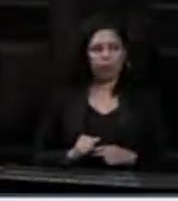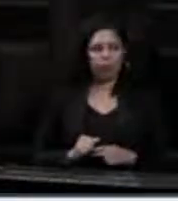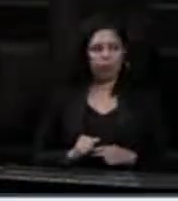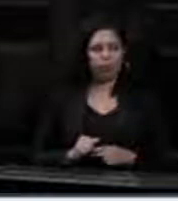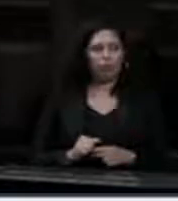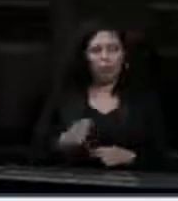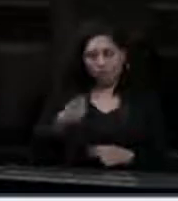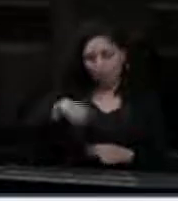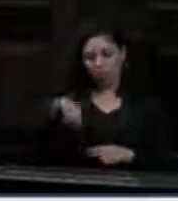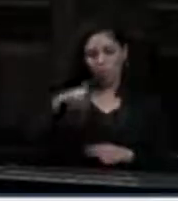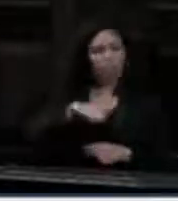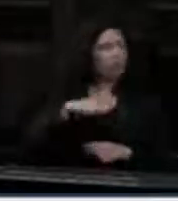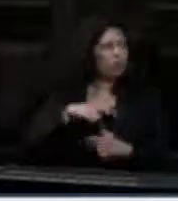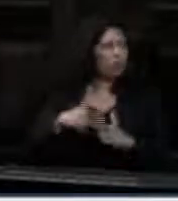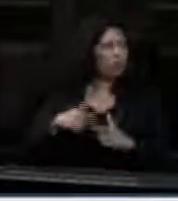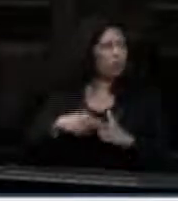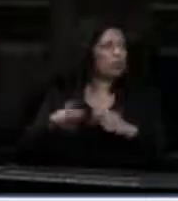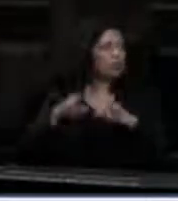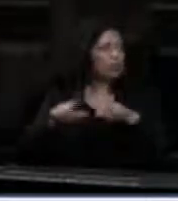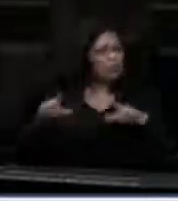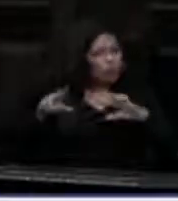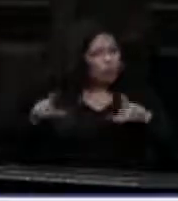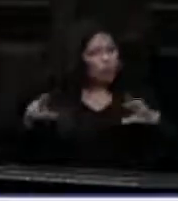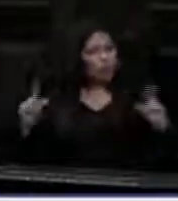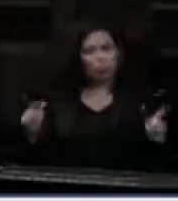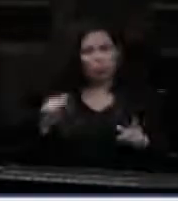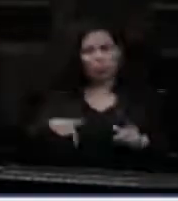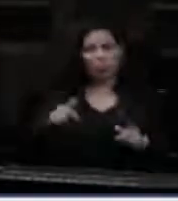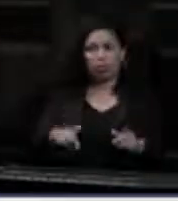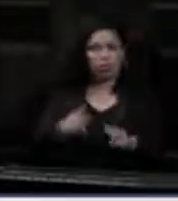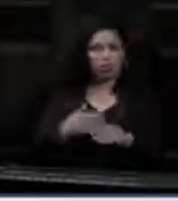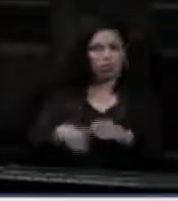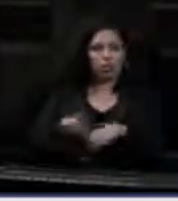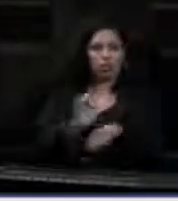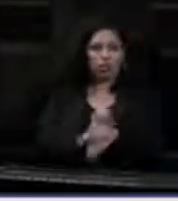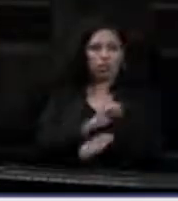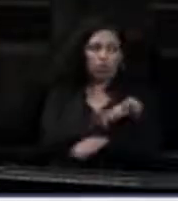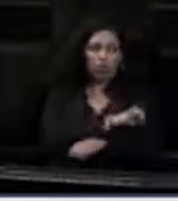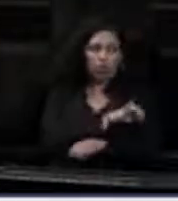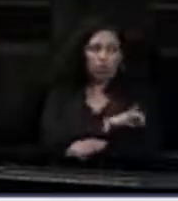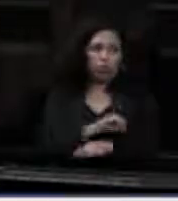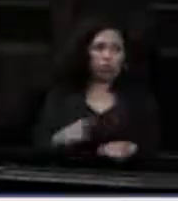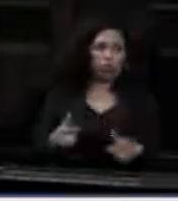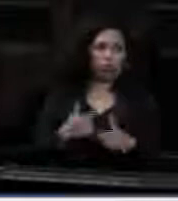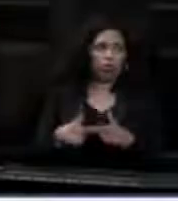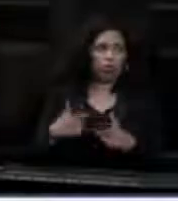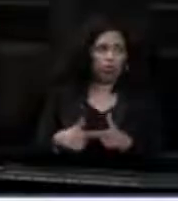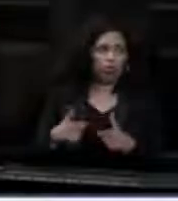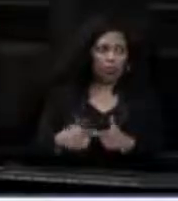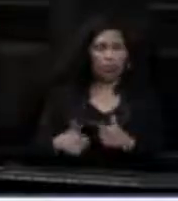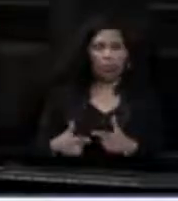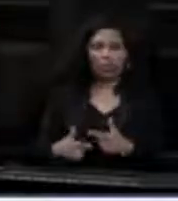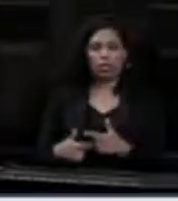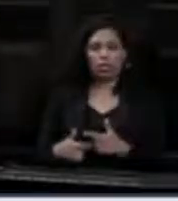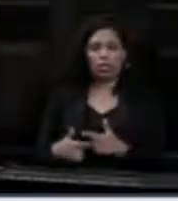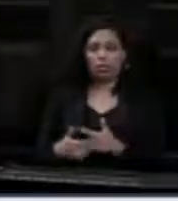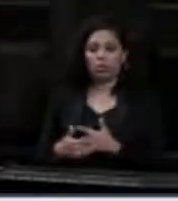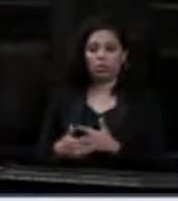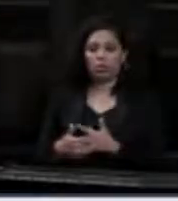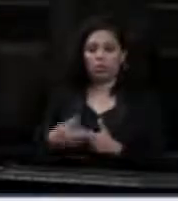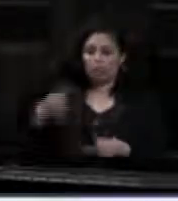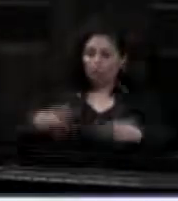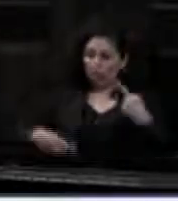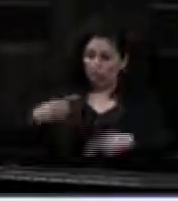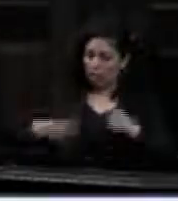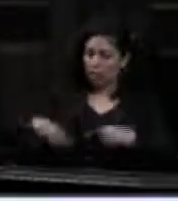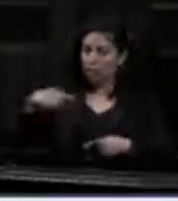Temos problemas muito sérios para serem enfrentados, problemas que infelizmente têm saído dos debates entre os candidatos